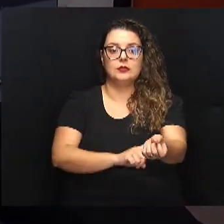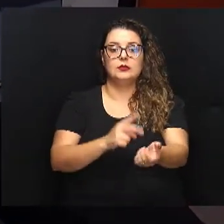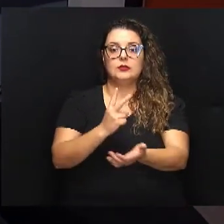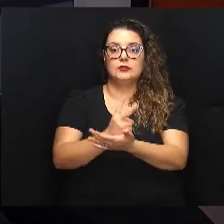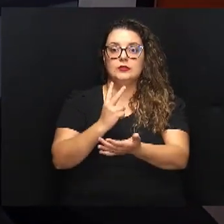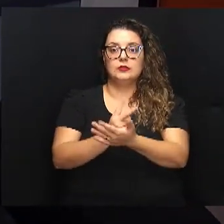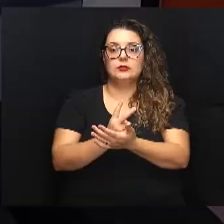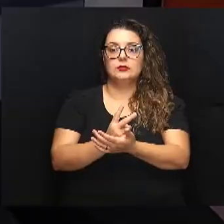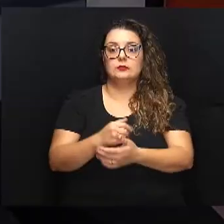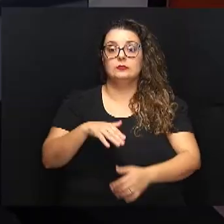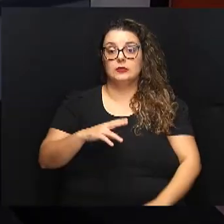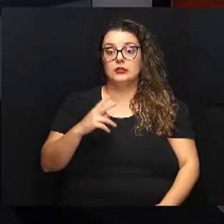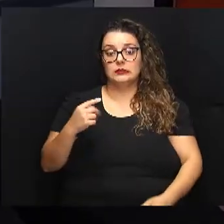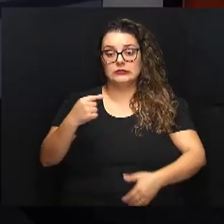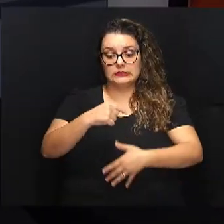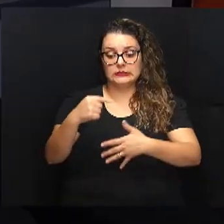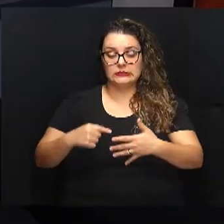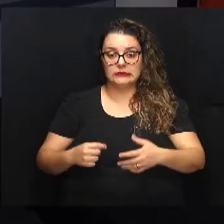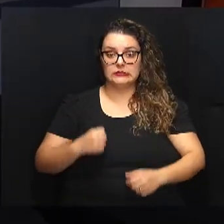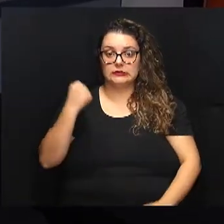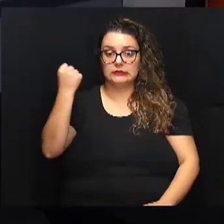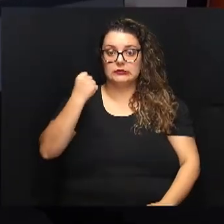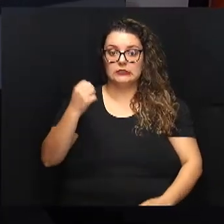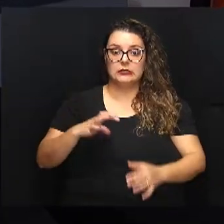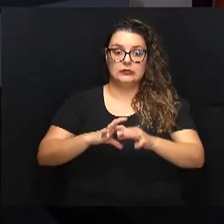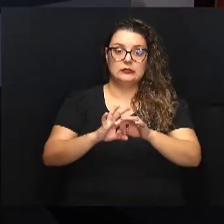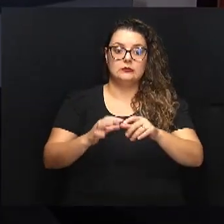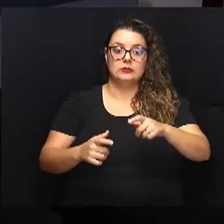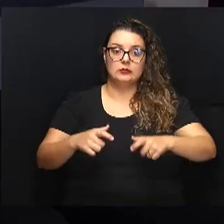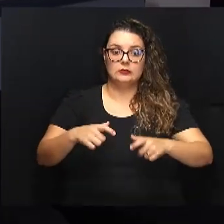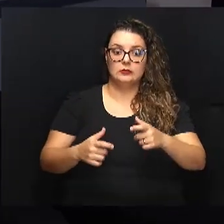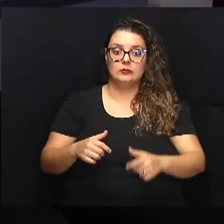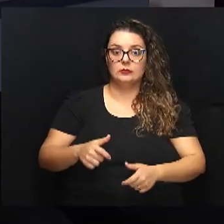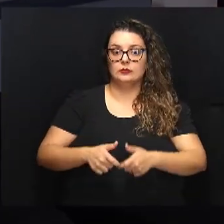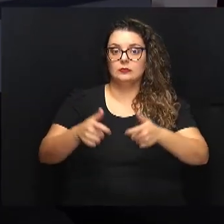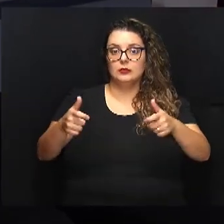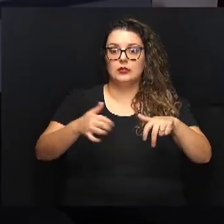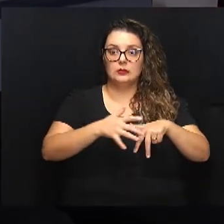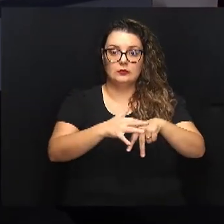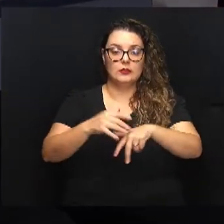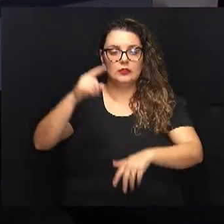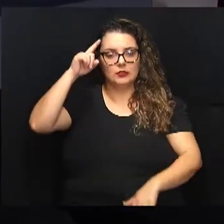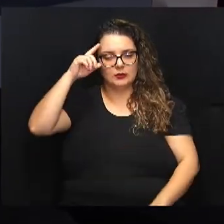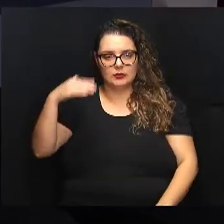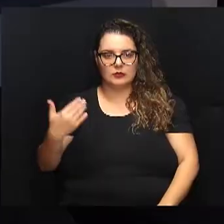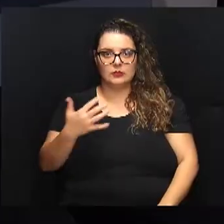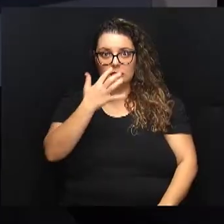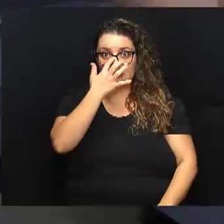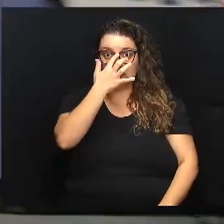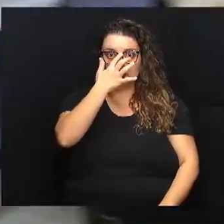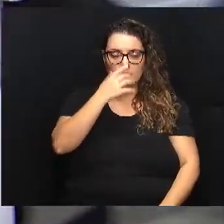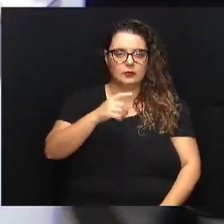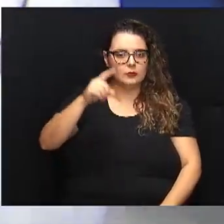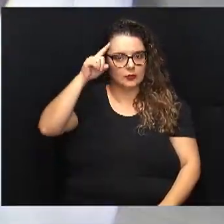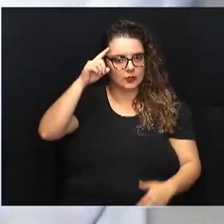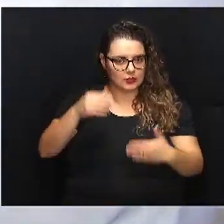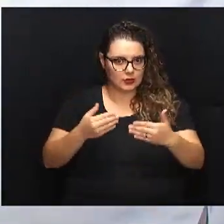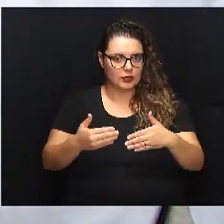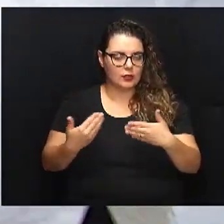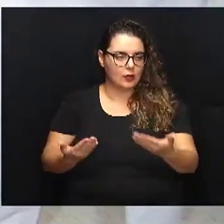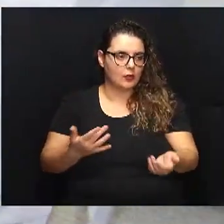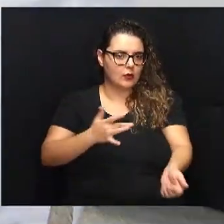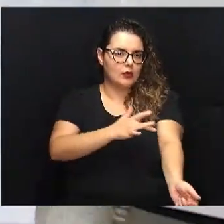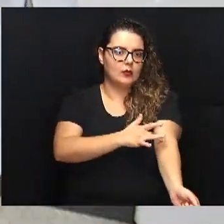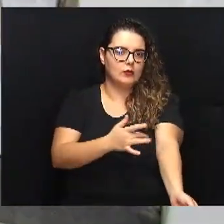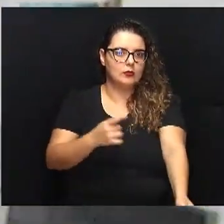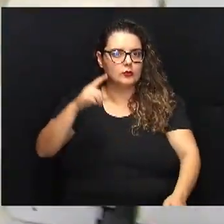forma ainda mais criteriosa e liberando uma bolsa, no máximo, para esses pacientes por dia. Doutora, por dia, qual que é a média de doadores, assim, num